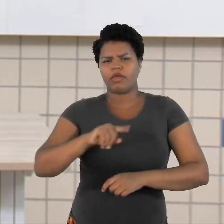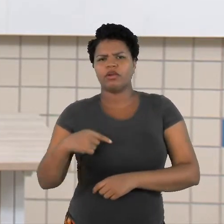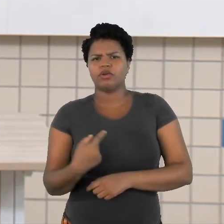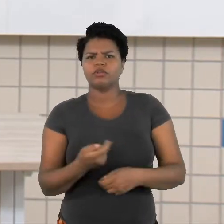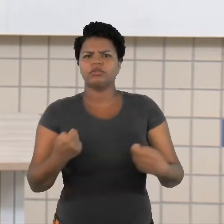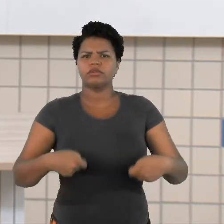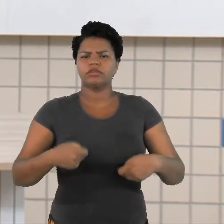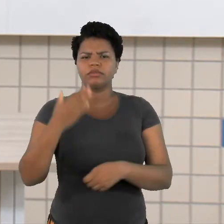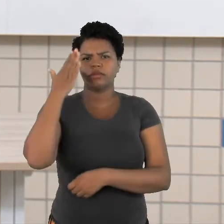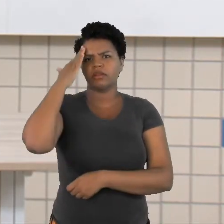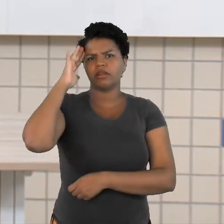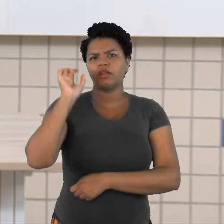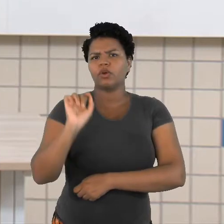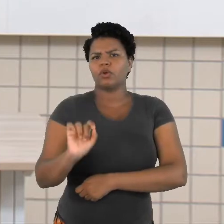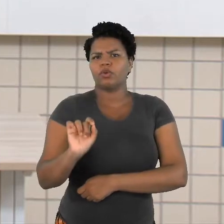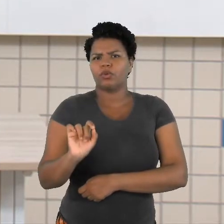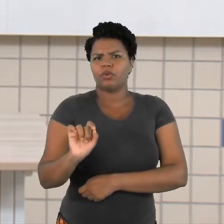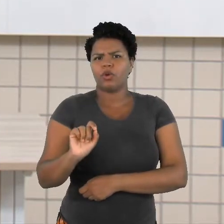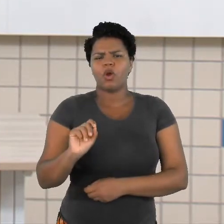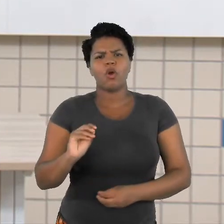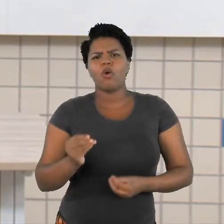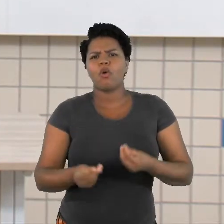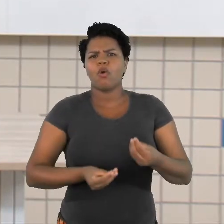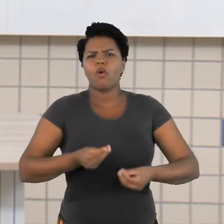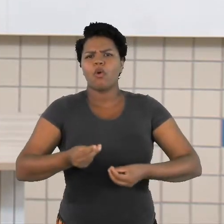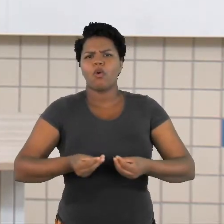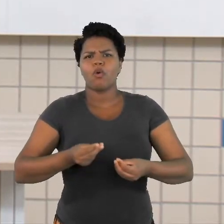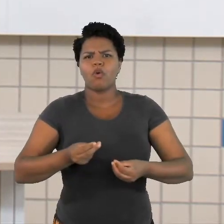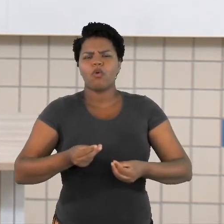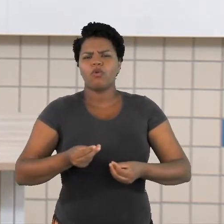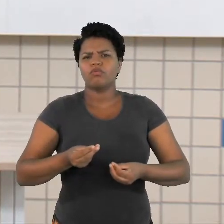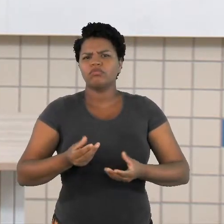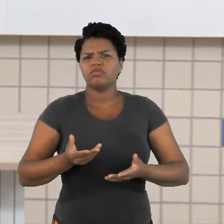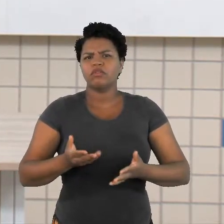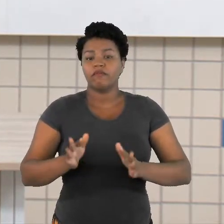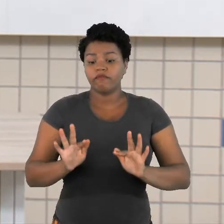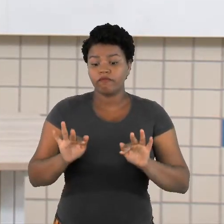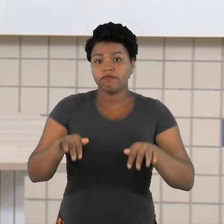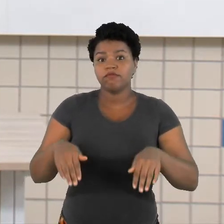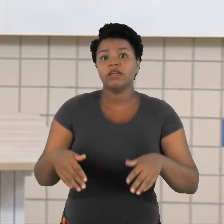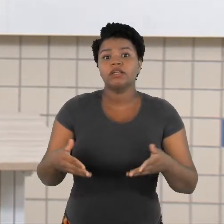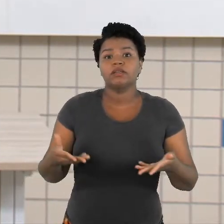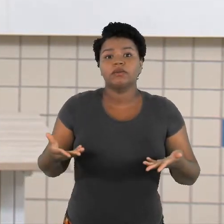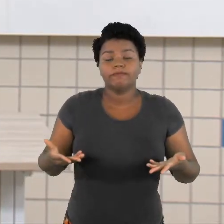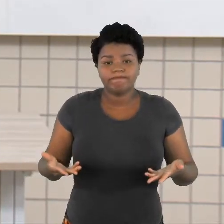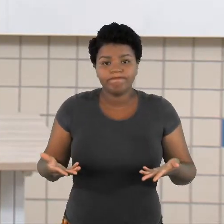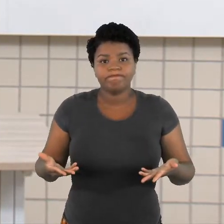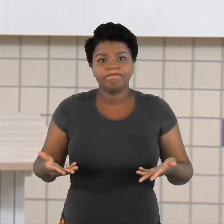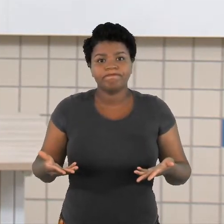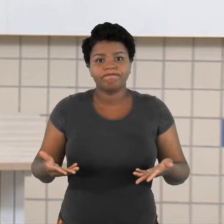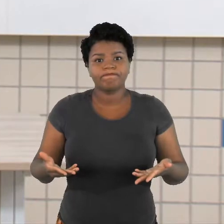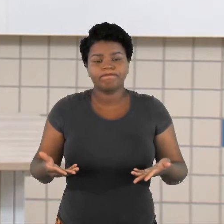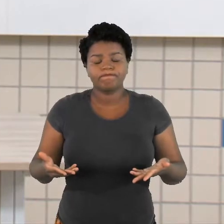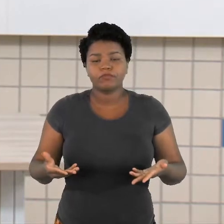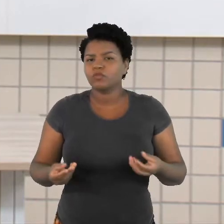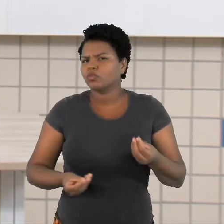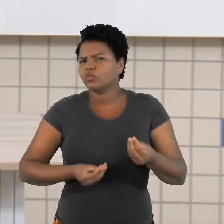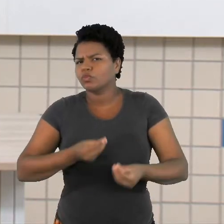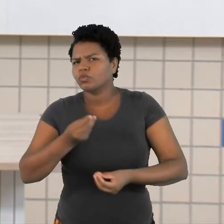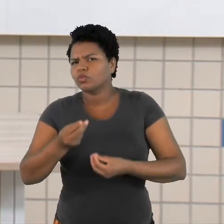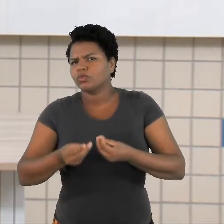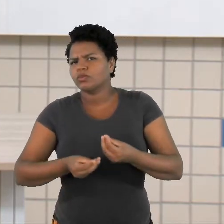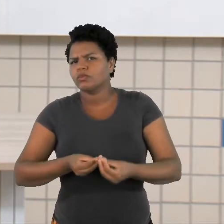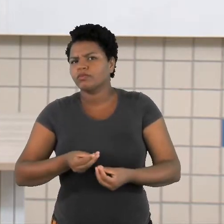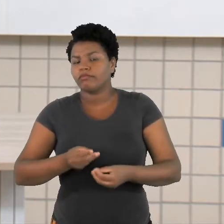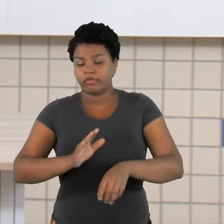começar a entender é como que isso foi chegando ao final, como que isso foi se encerrando. Ao